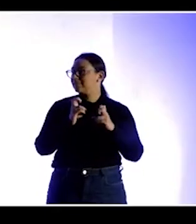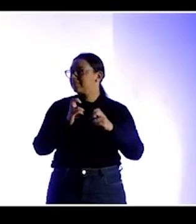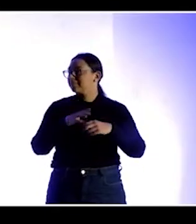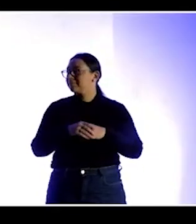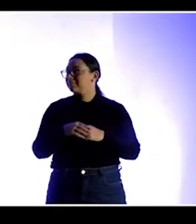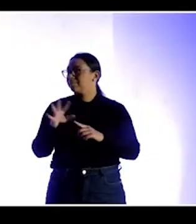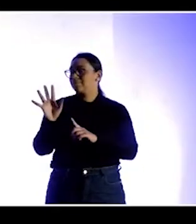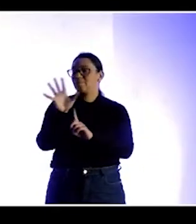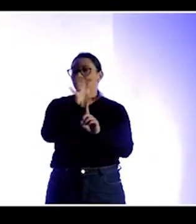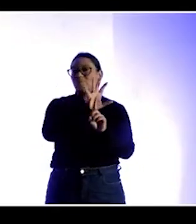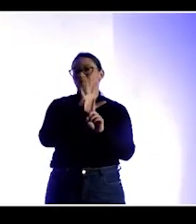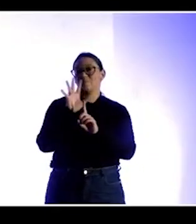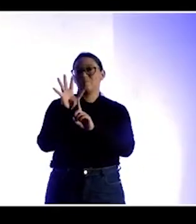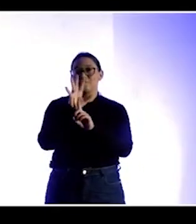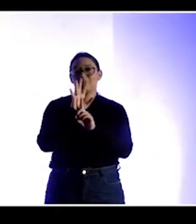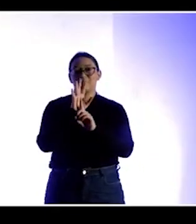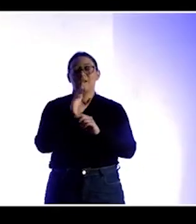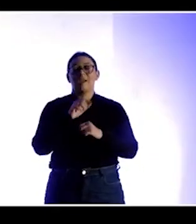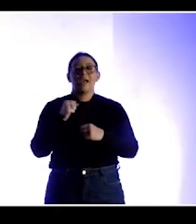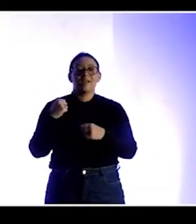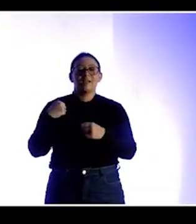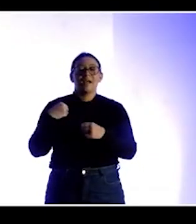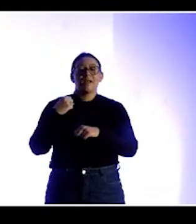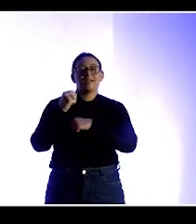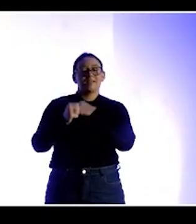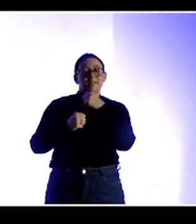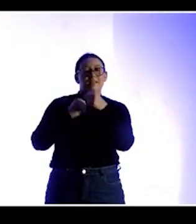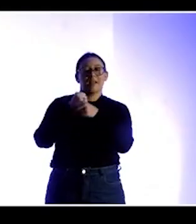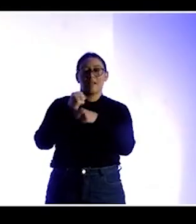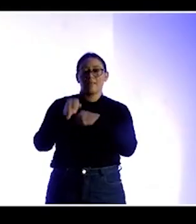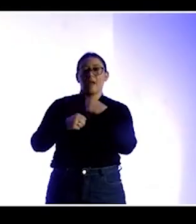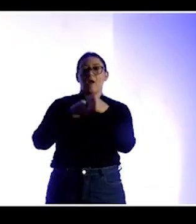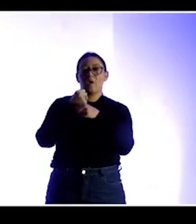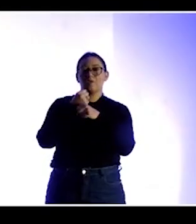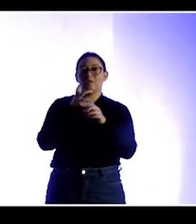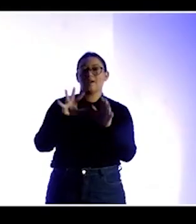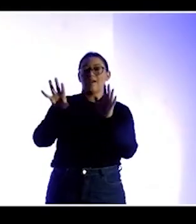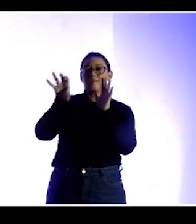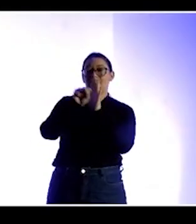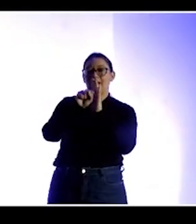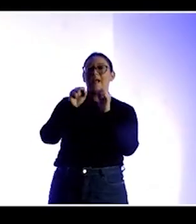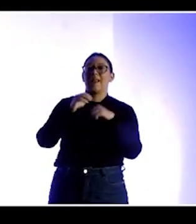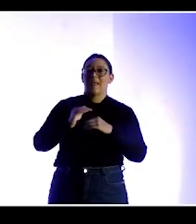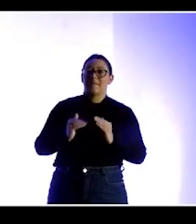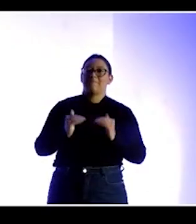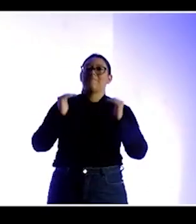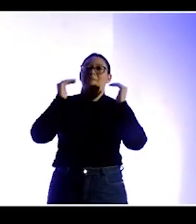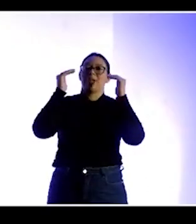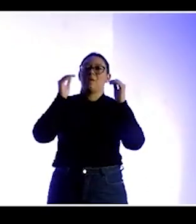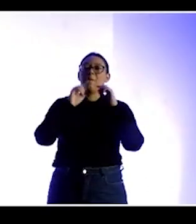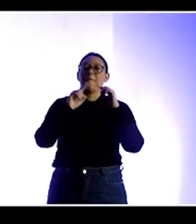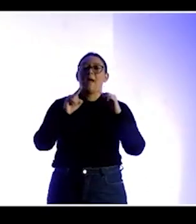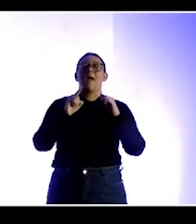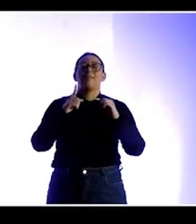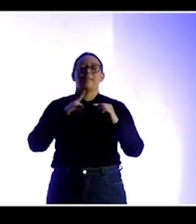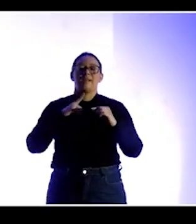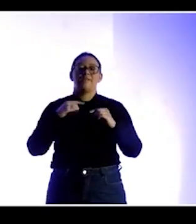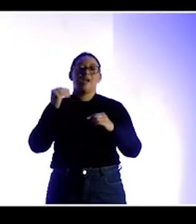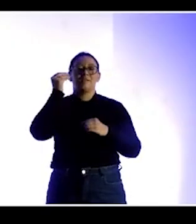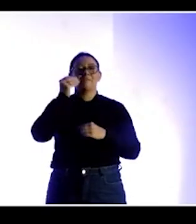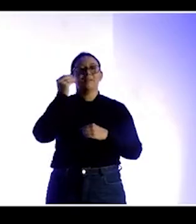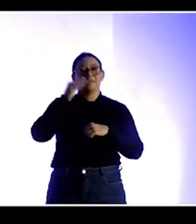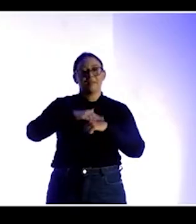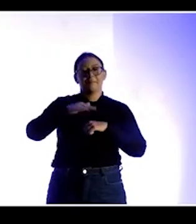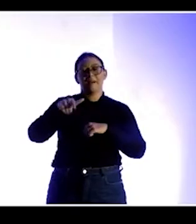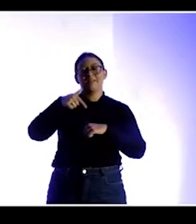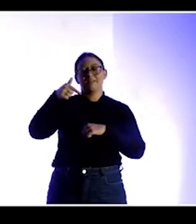últimos 7 anos, para cada ano, sempre a barrinha solar é maior que a barrinha eólica. Então já faz mais de 7 anos que a energia